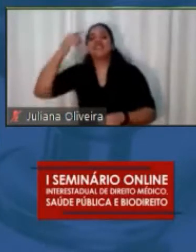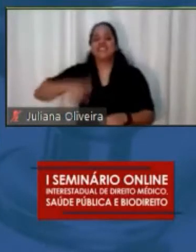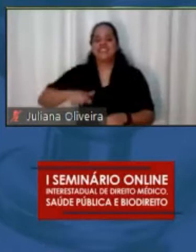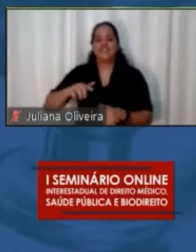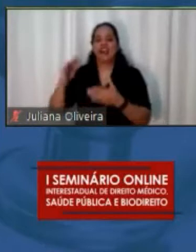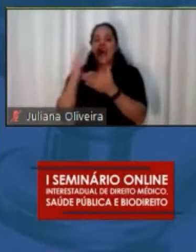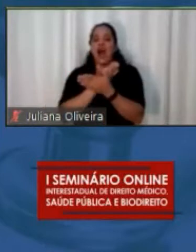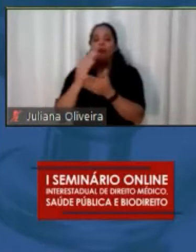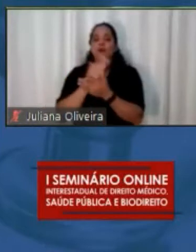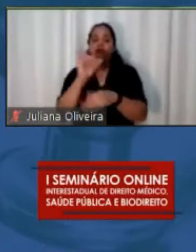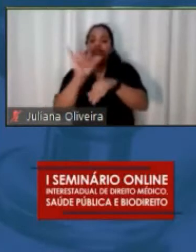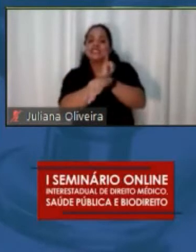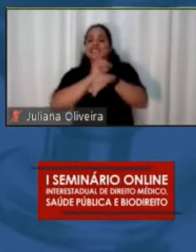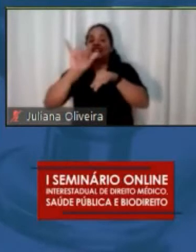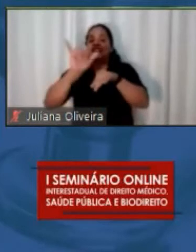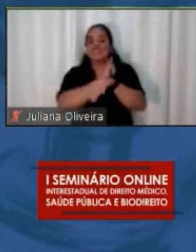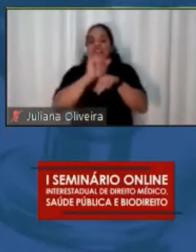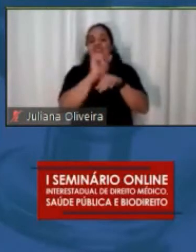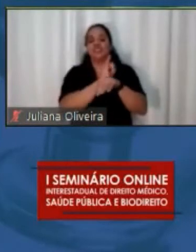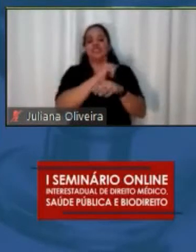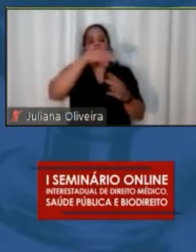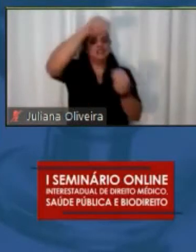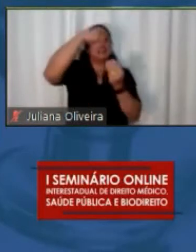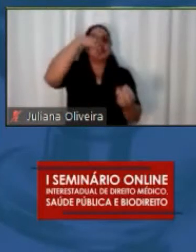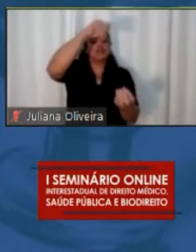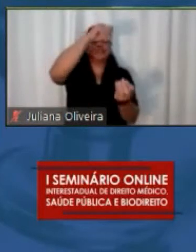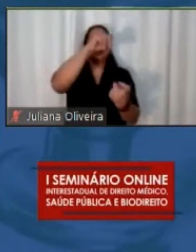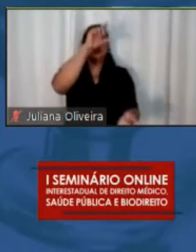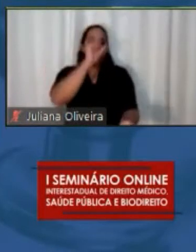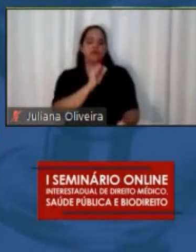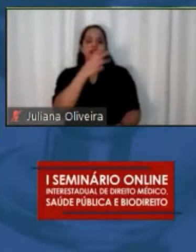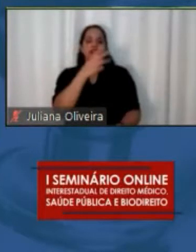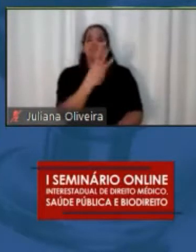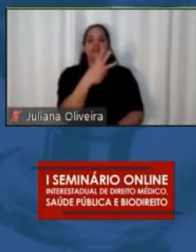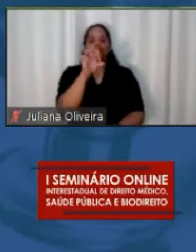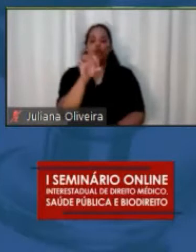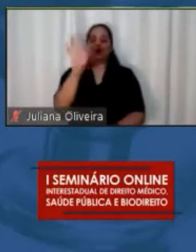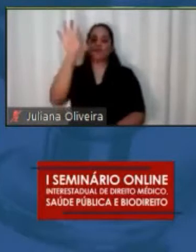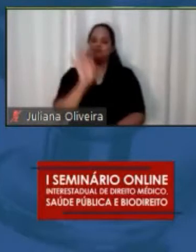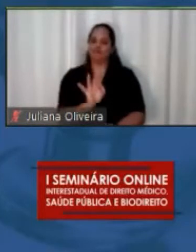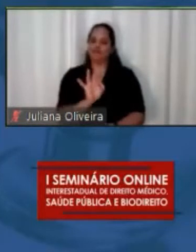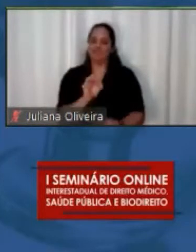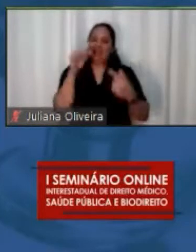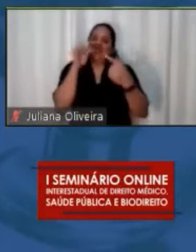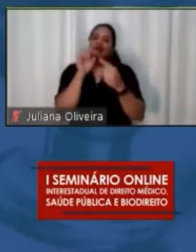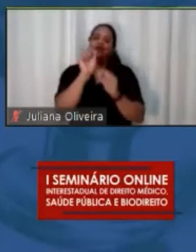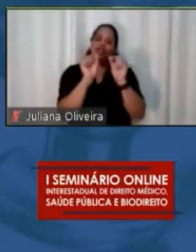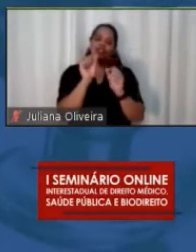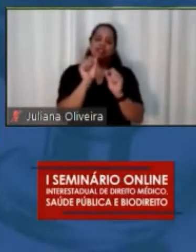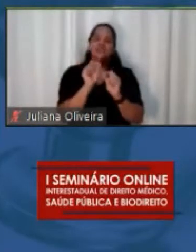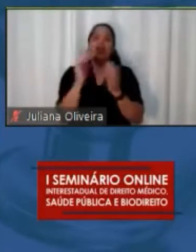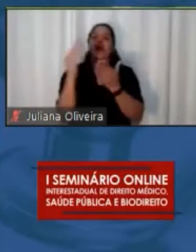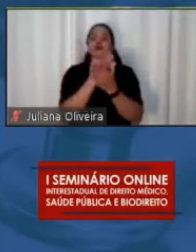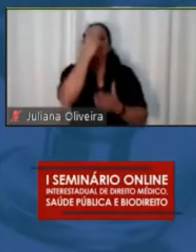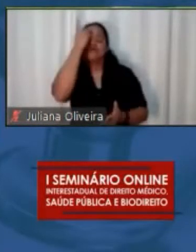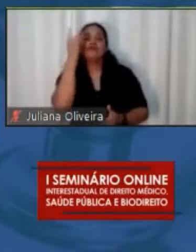o risco de receber transfusão em 39%. Isso implica numa menor mortalidade hospitalar e aumenta